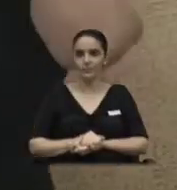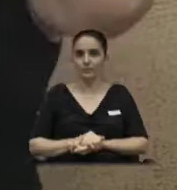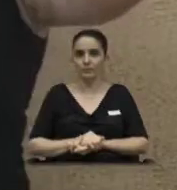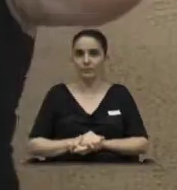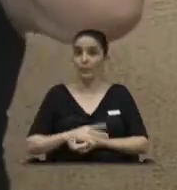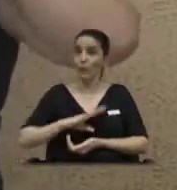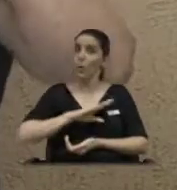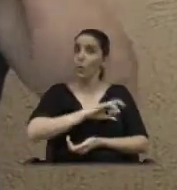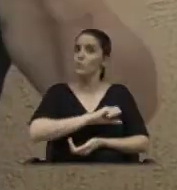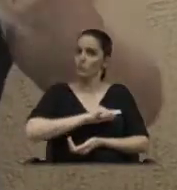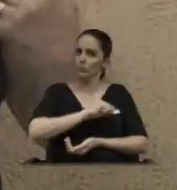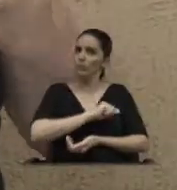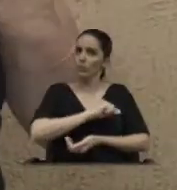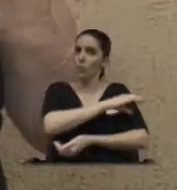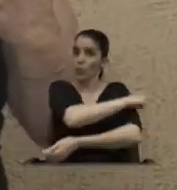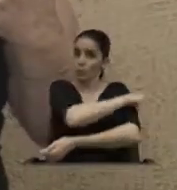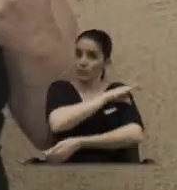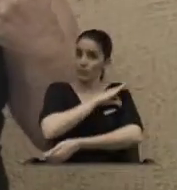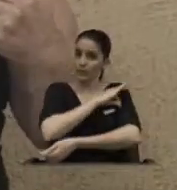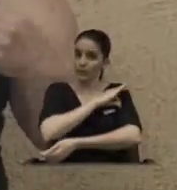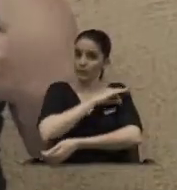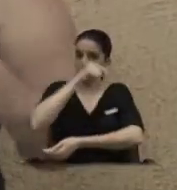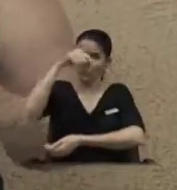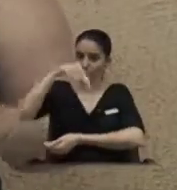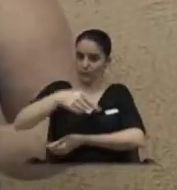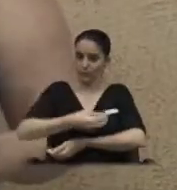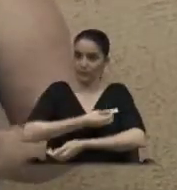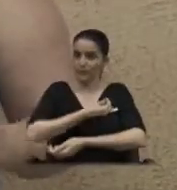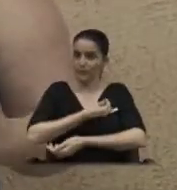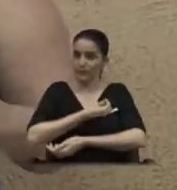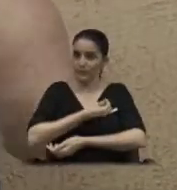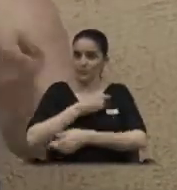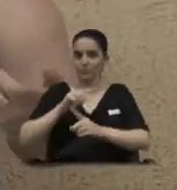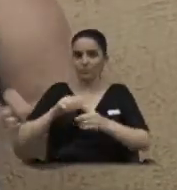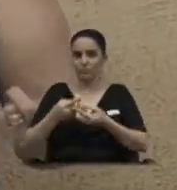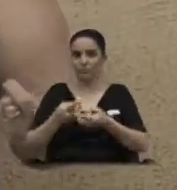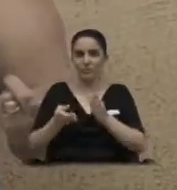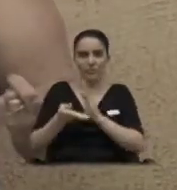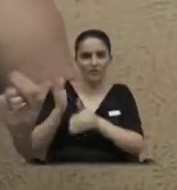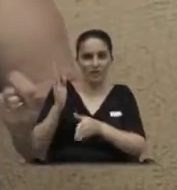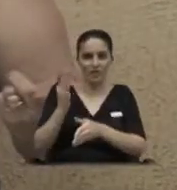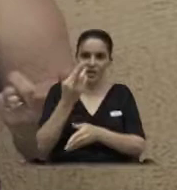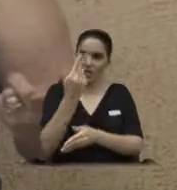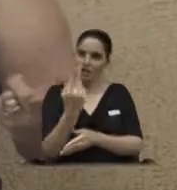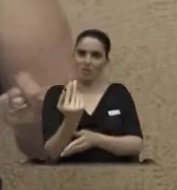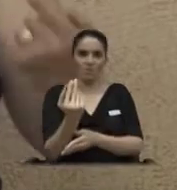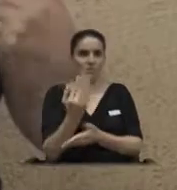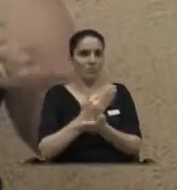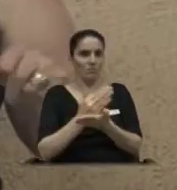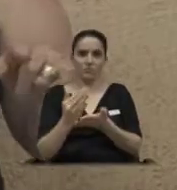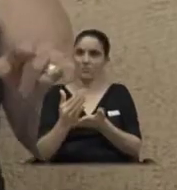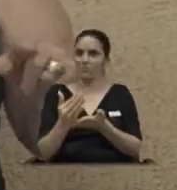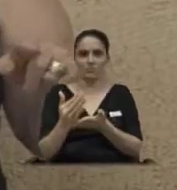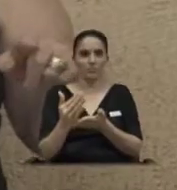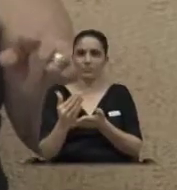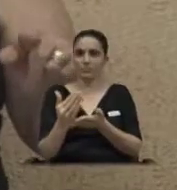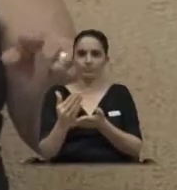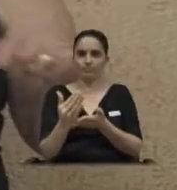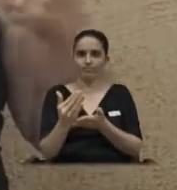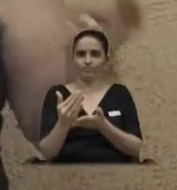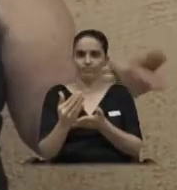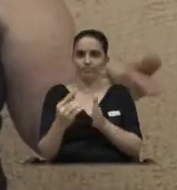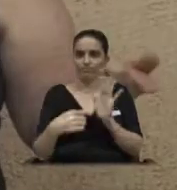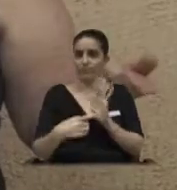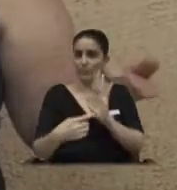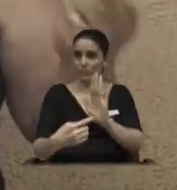do prefeito estar aqui, mas eu sinceramente não gostaria que nós saíssemos daqui como nós entramos. Da forma que está sendo colocado,